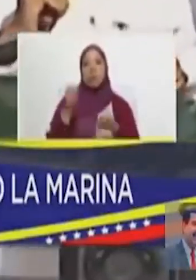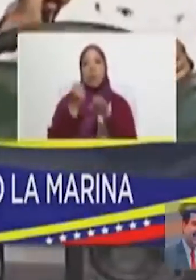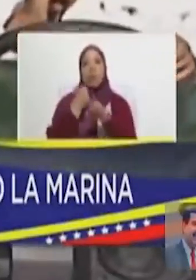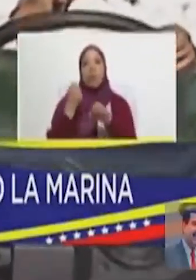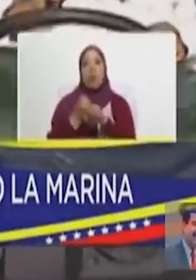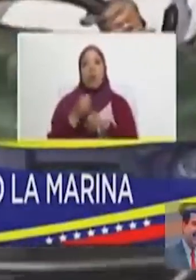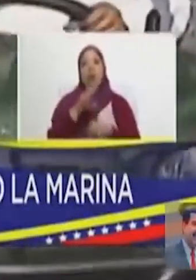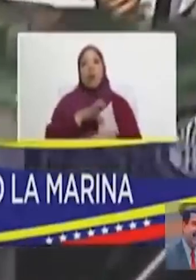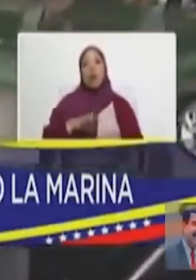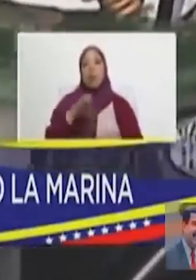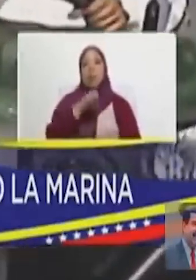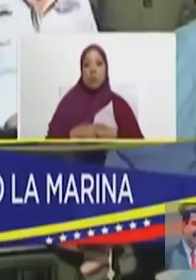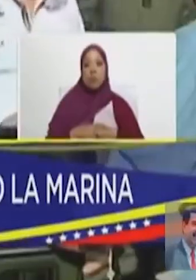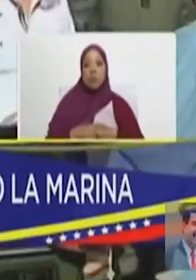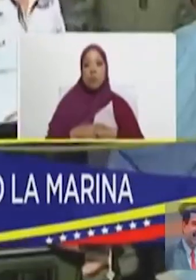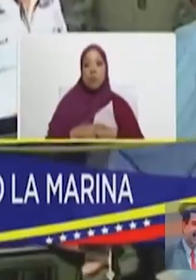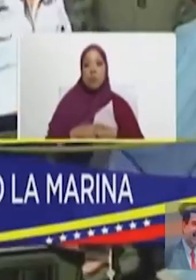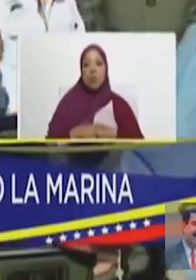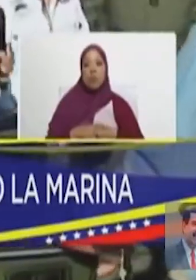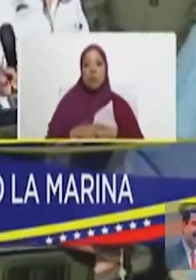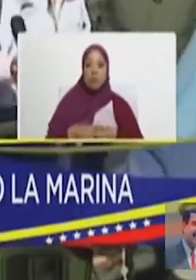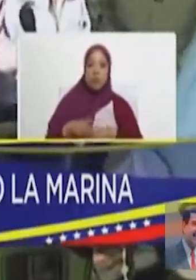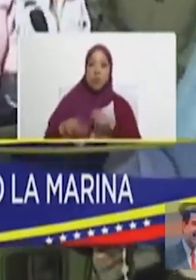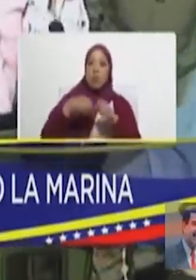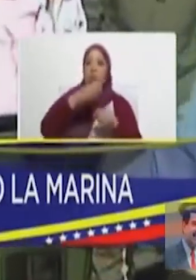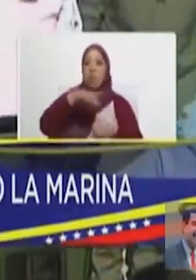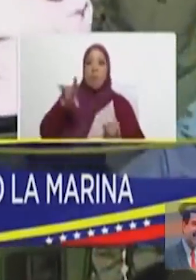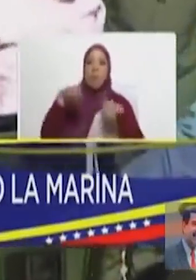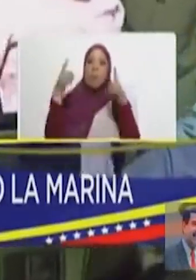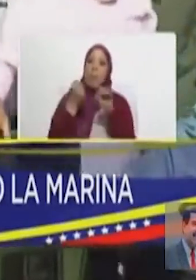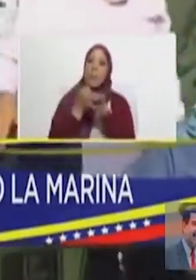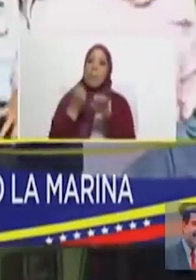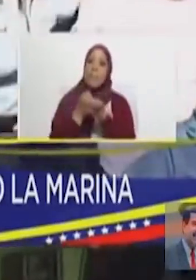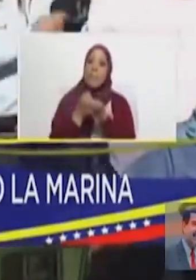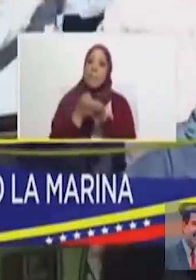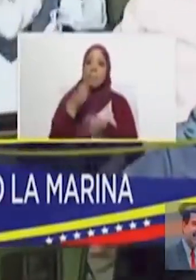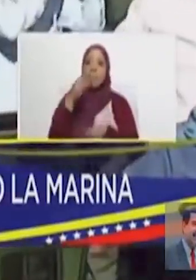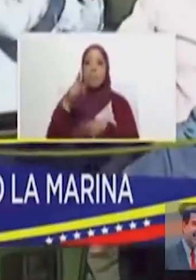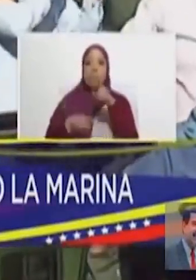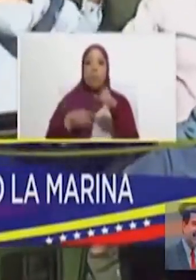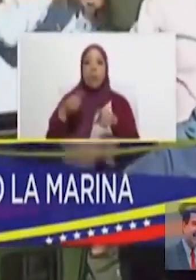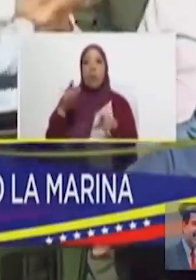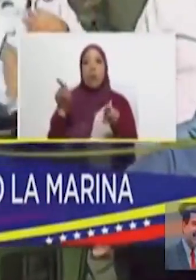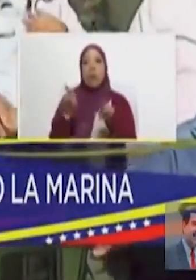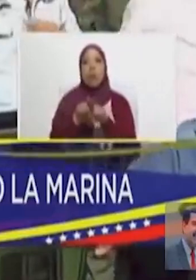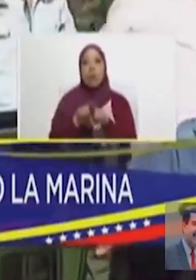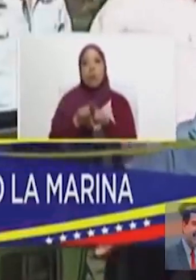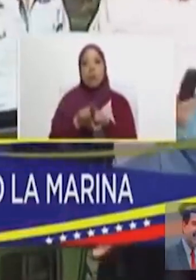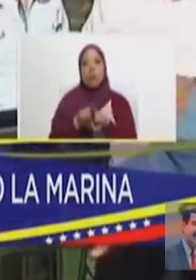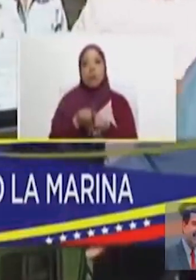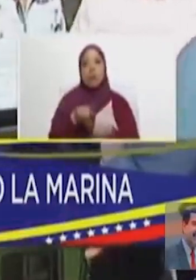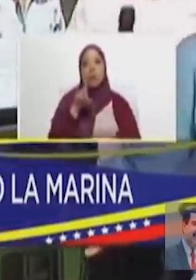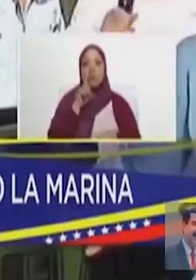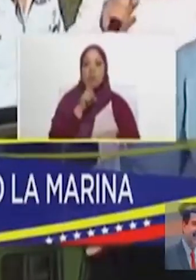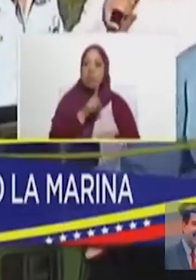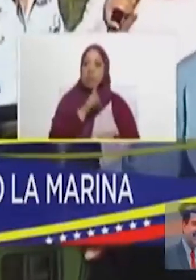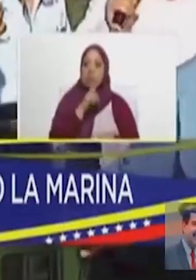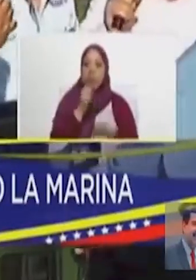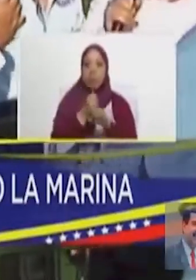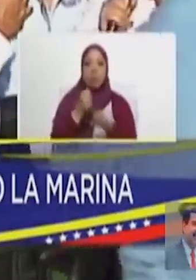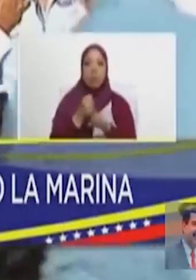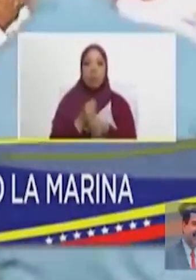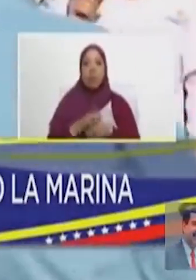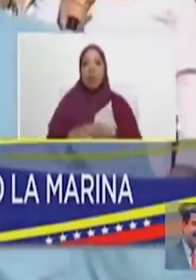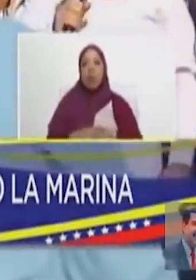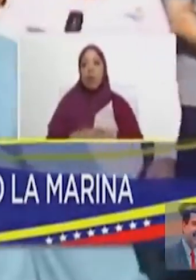claro, à reivindicação histórica na Venezuela de que o território era originalmente do país e foi ilegalmente anexada pelo Reino Unido, de